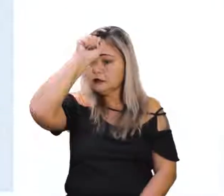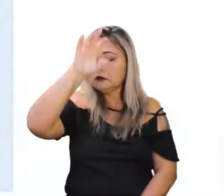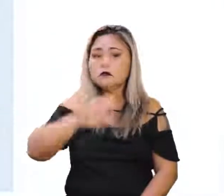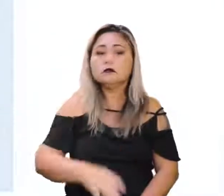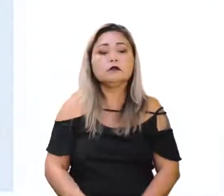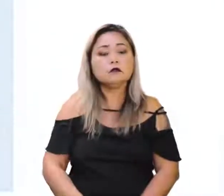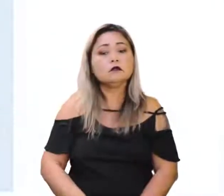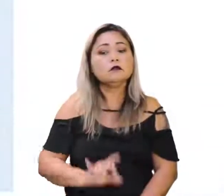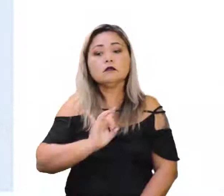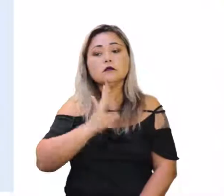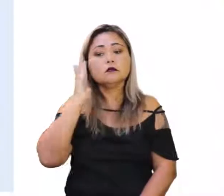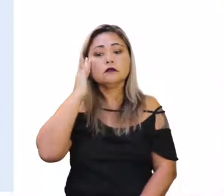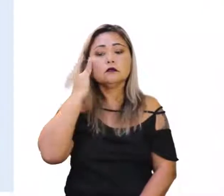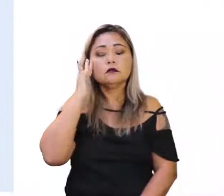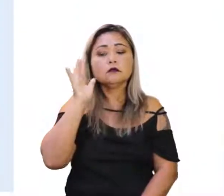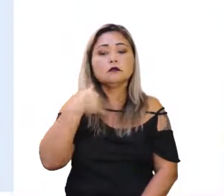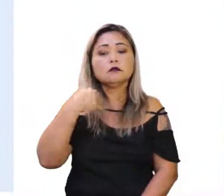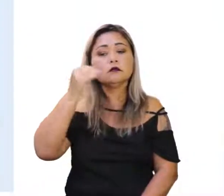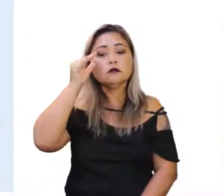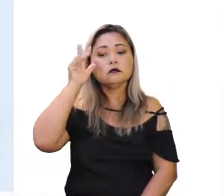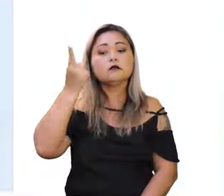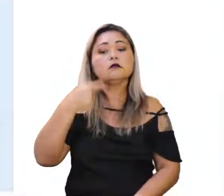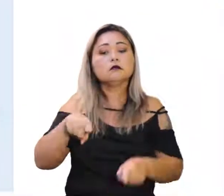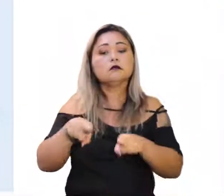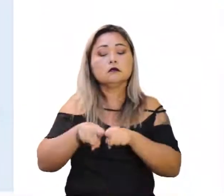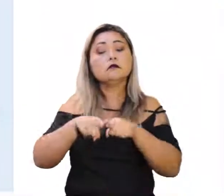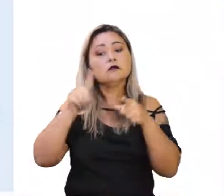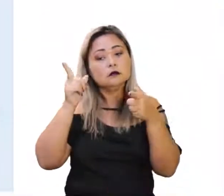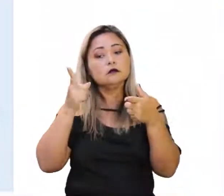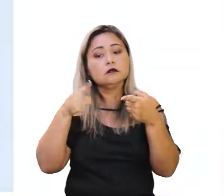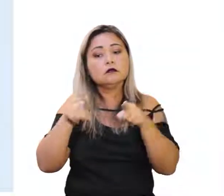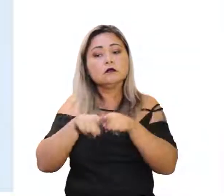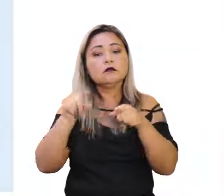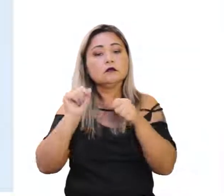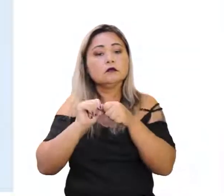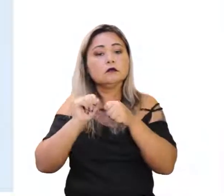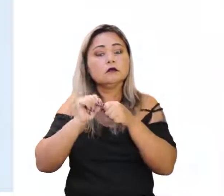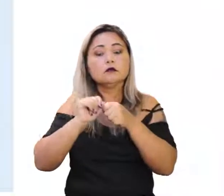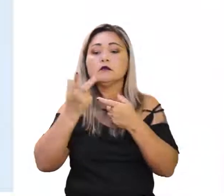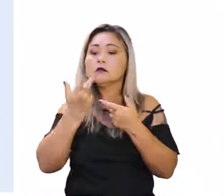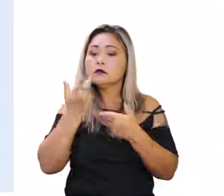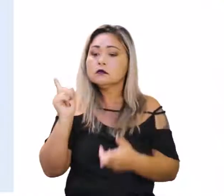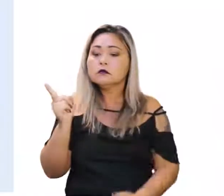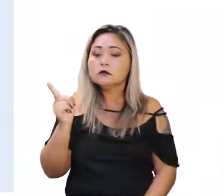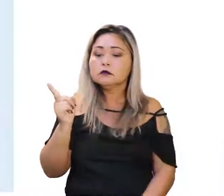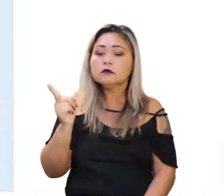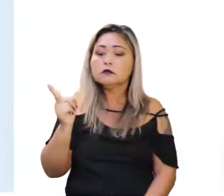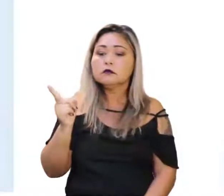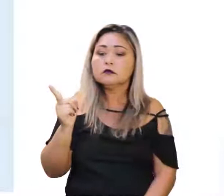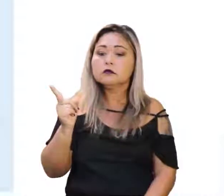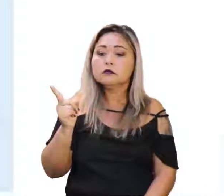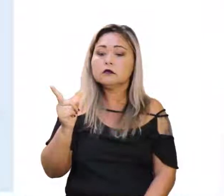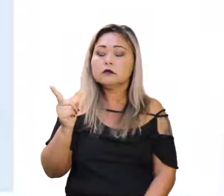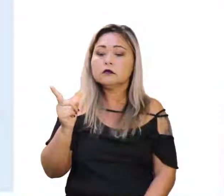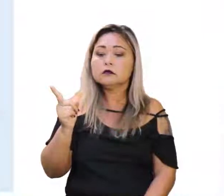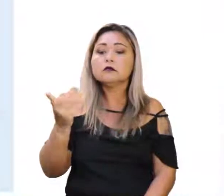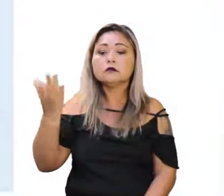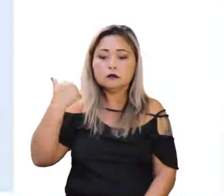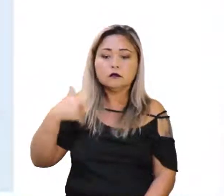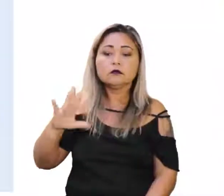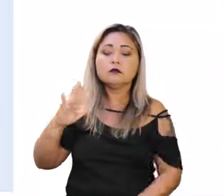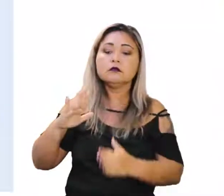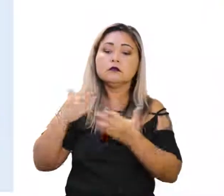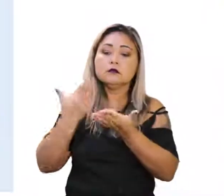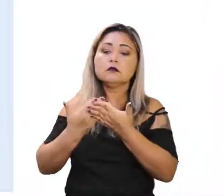só o compreender, o conhecer, mas também fazer, né? Pois é, como a professora já fez, né? Quando ela